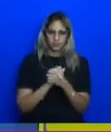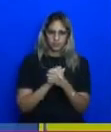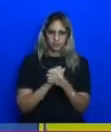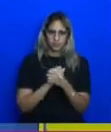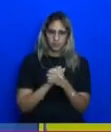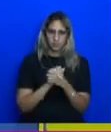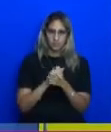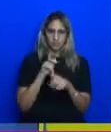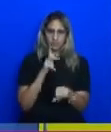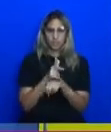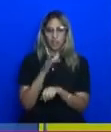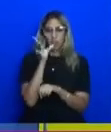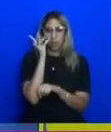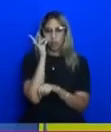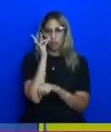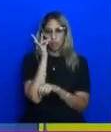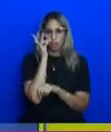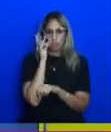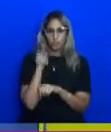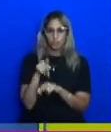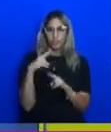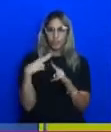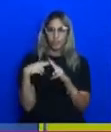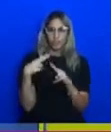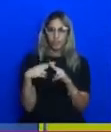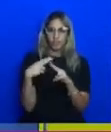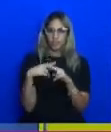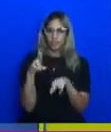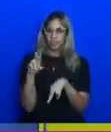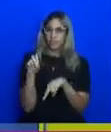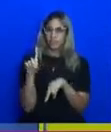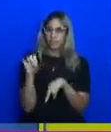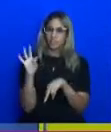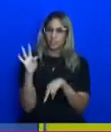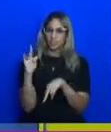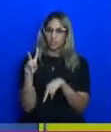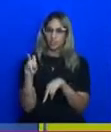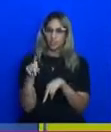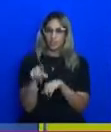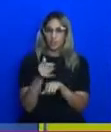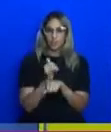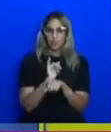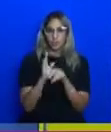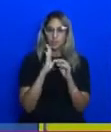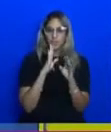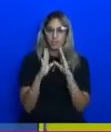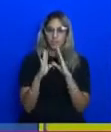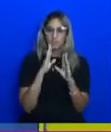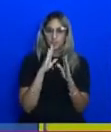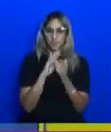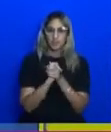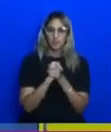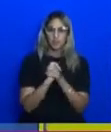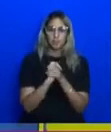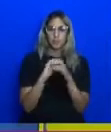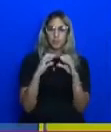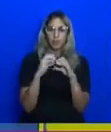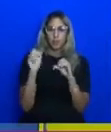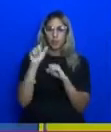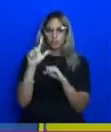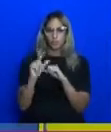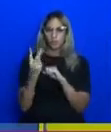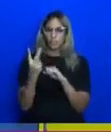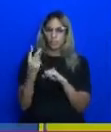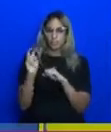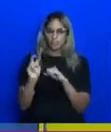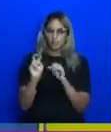A nossa transmissão ao vivo pelos perfis da Caixa e da Rede TV no YouTube e no Facebook. Bola azul, 25.